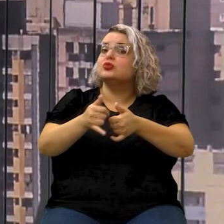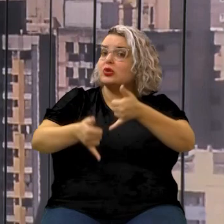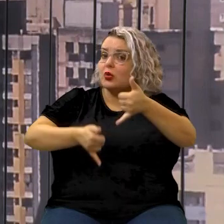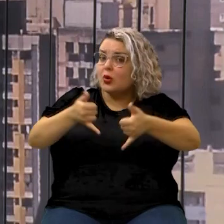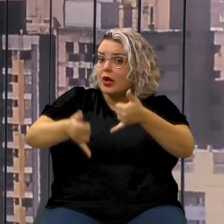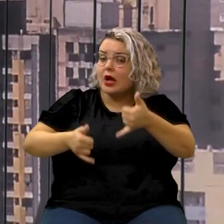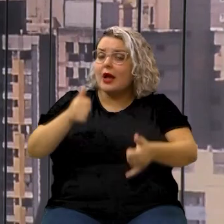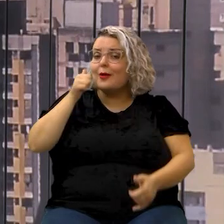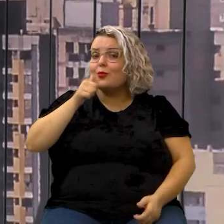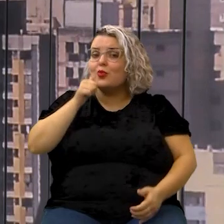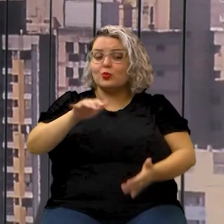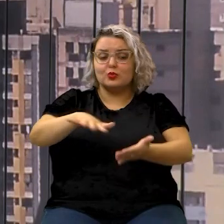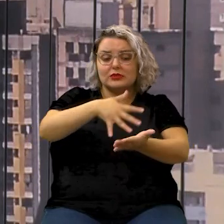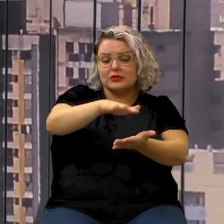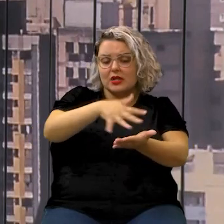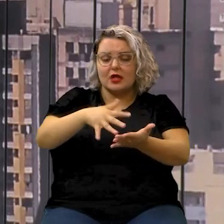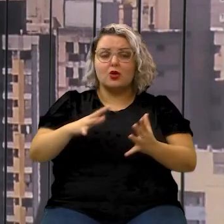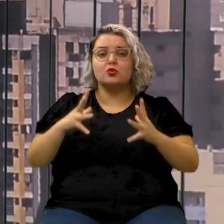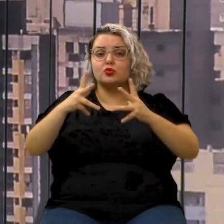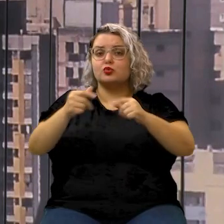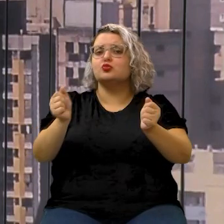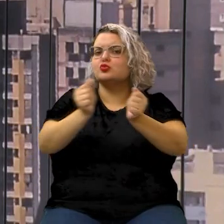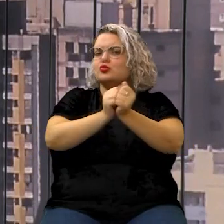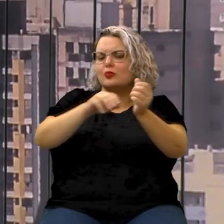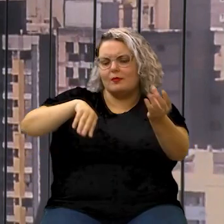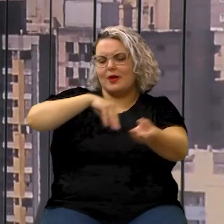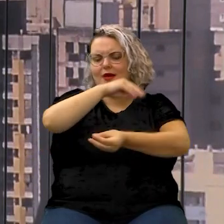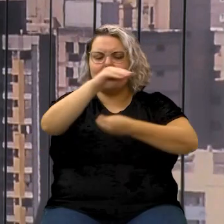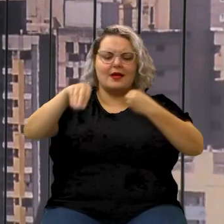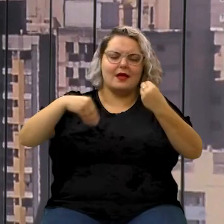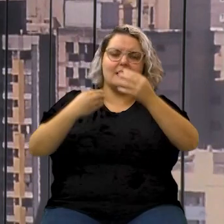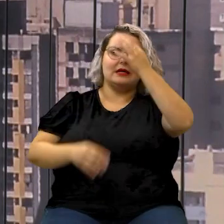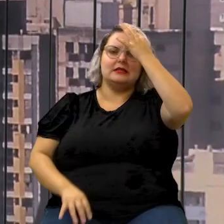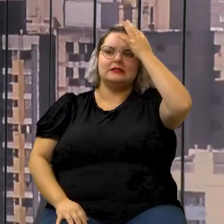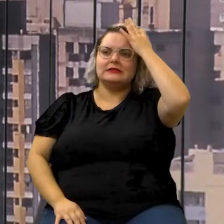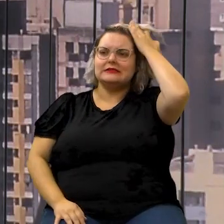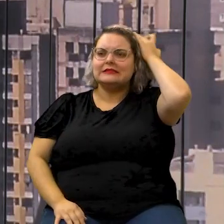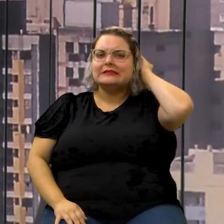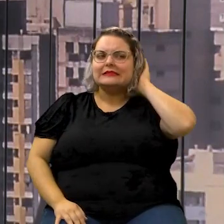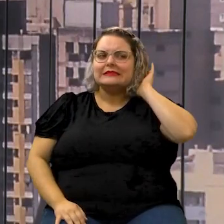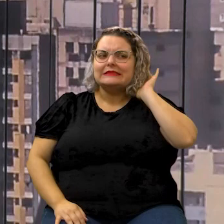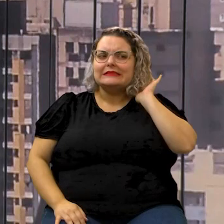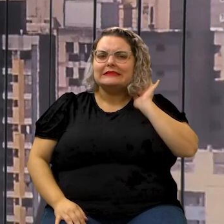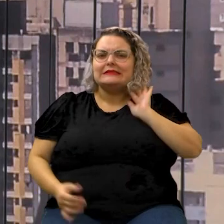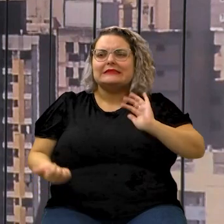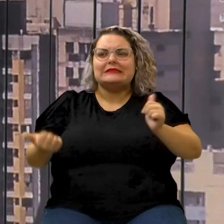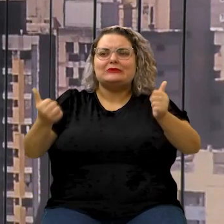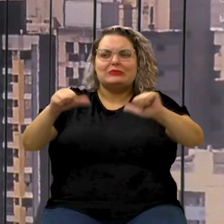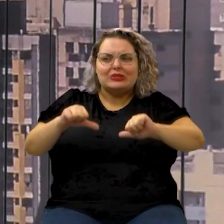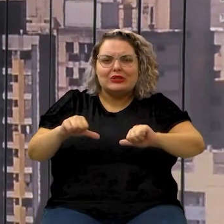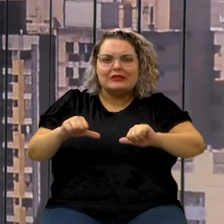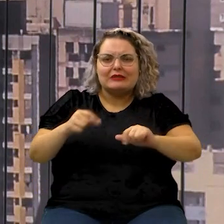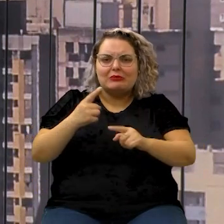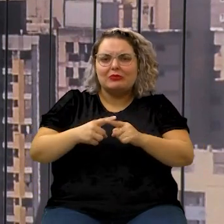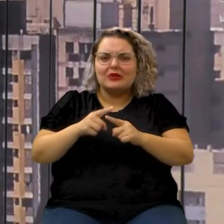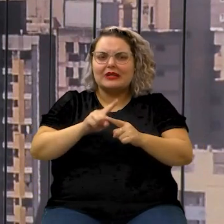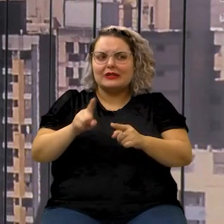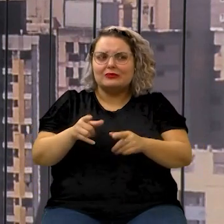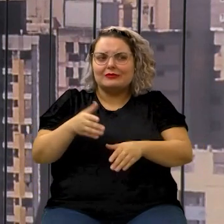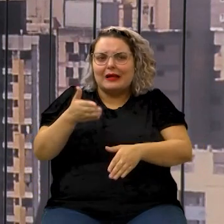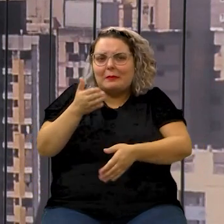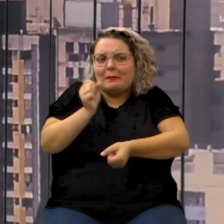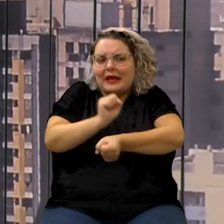com o salto, mulherada dançando, tudo ao mesmo tempo, aquele ritmo. piora a situação, porque não tá paradinho, né?